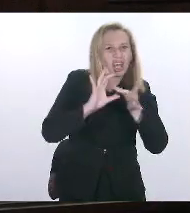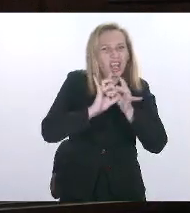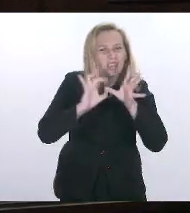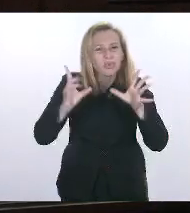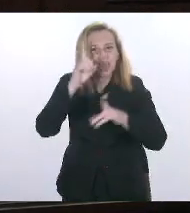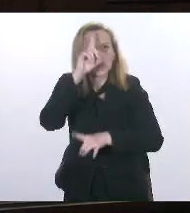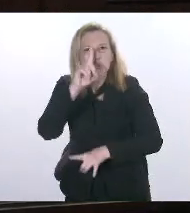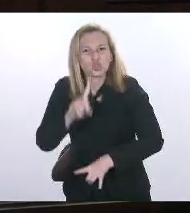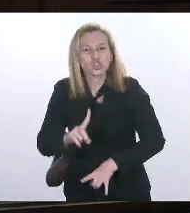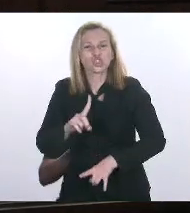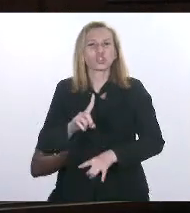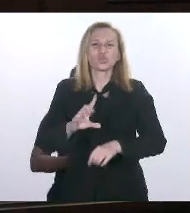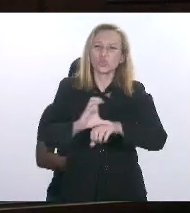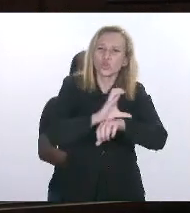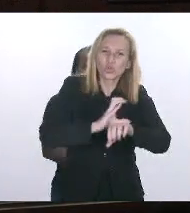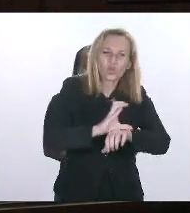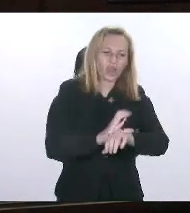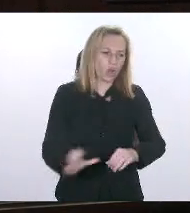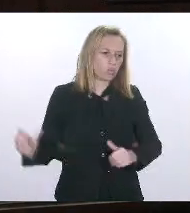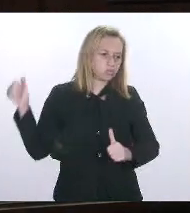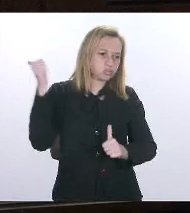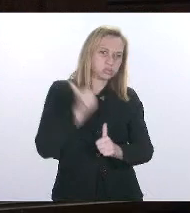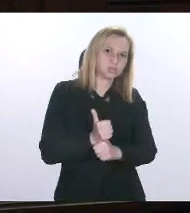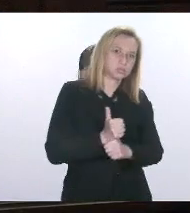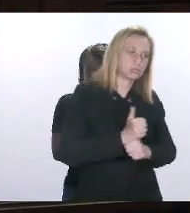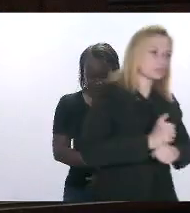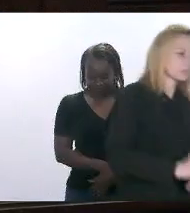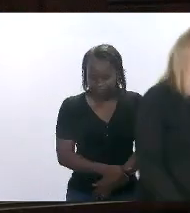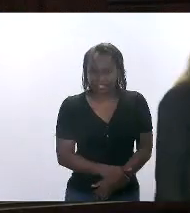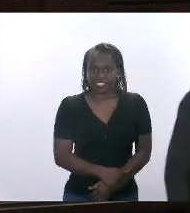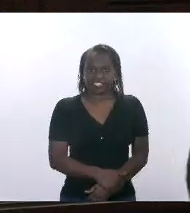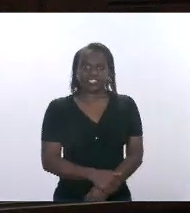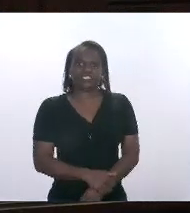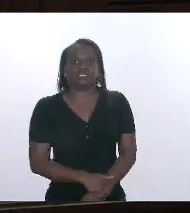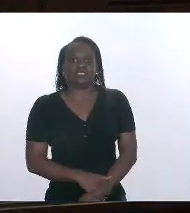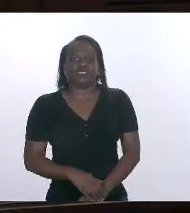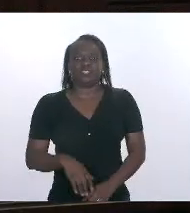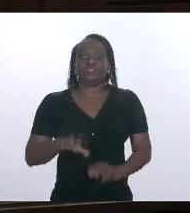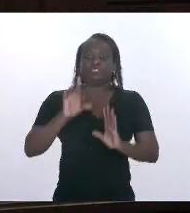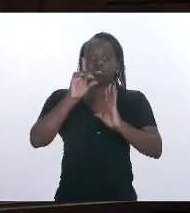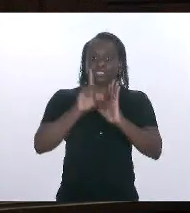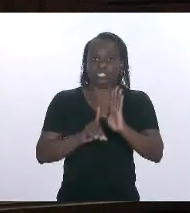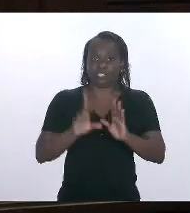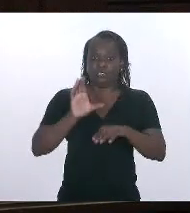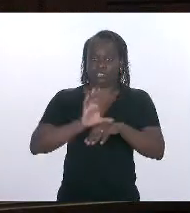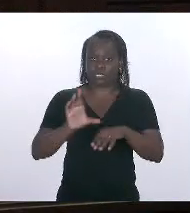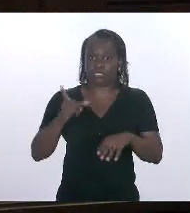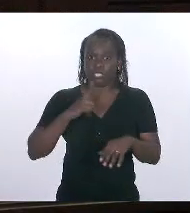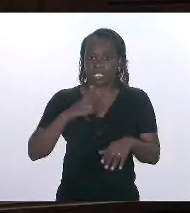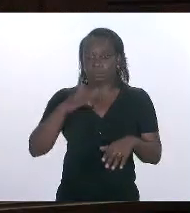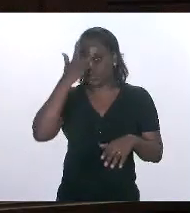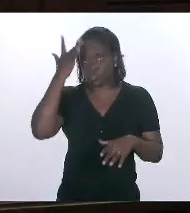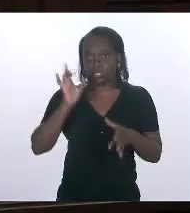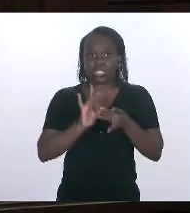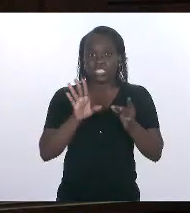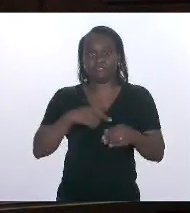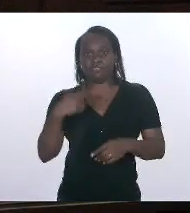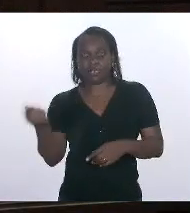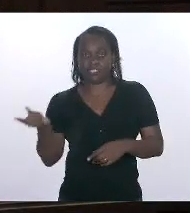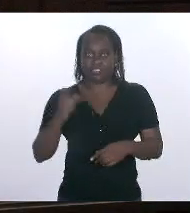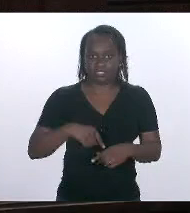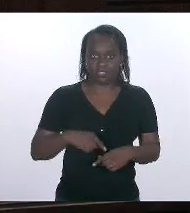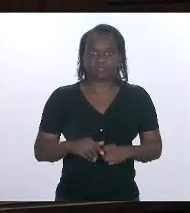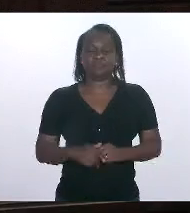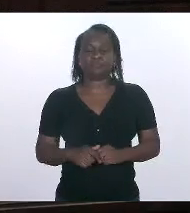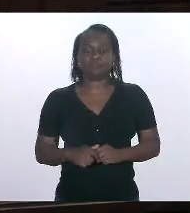o direito constitucional de ir e vir do cidadão. Quando